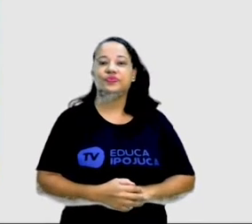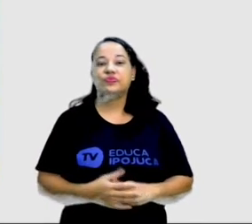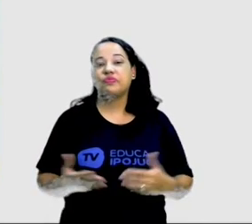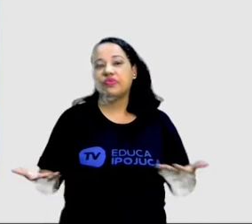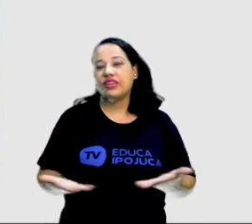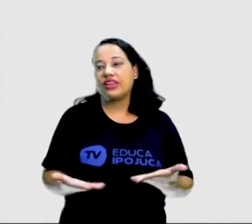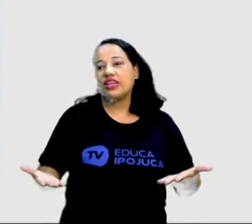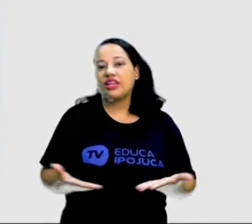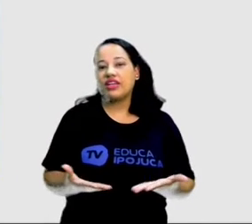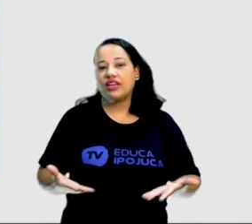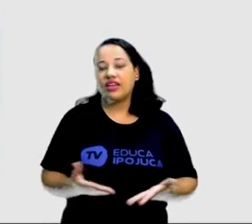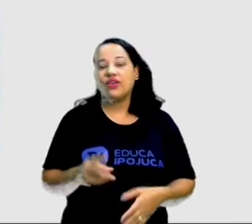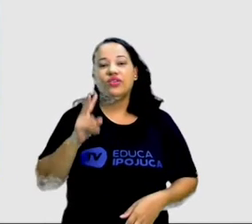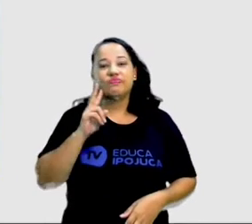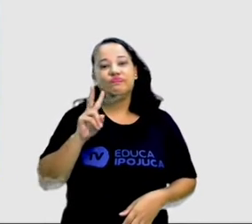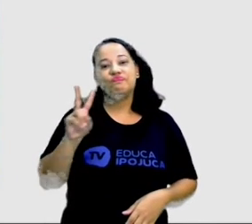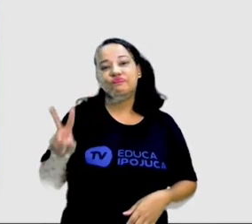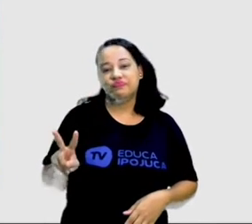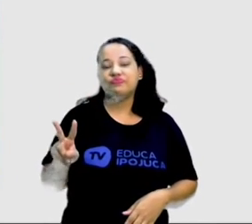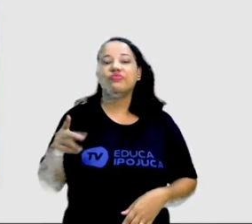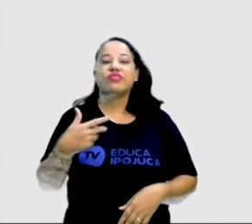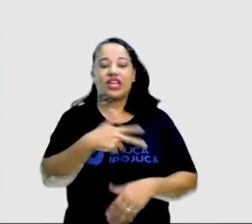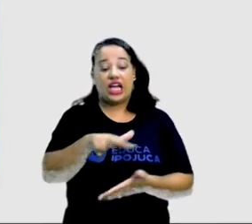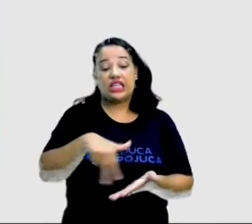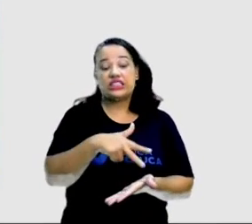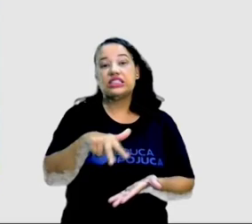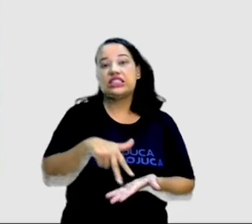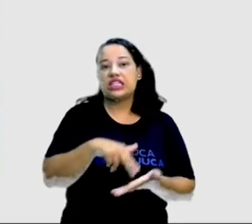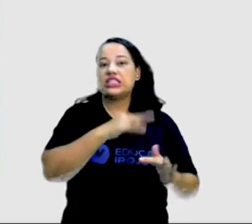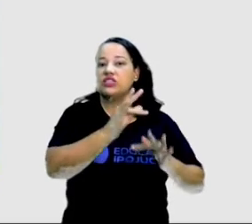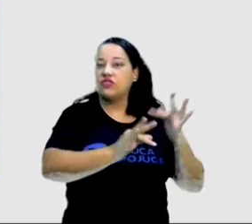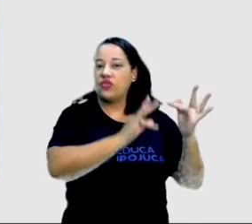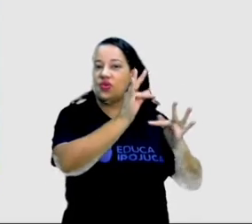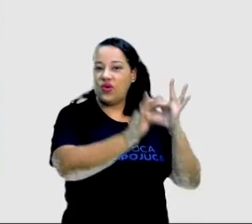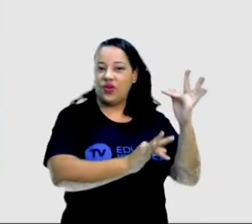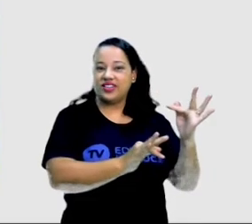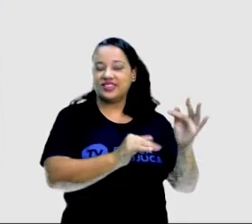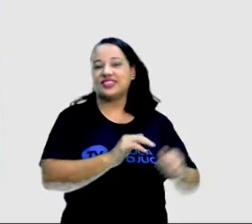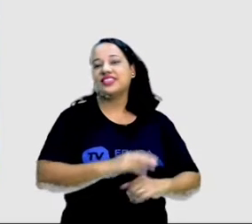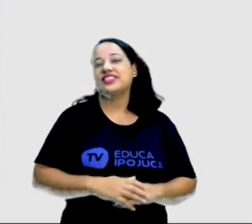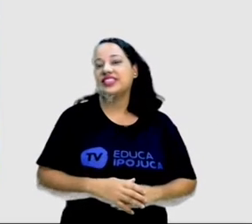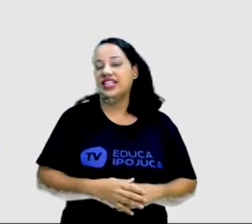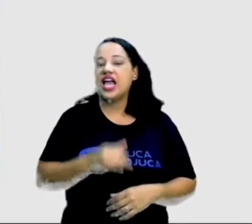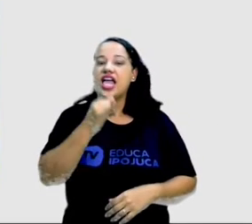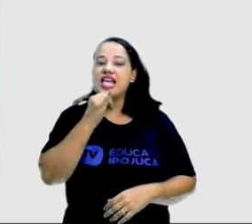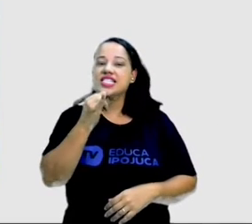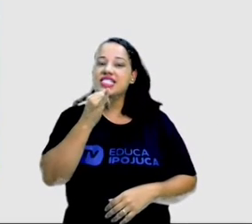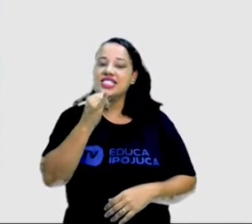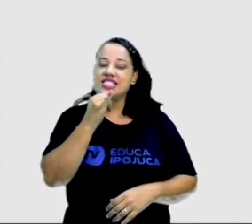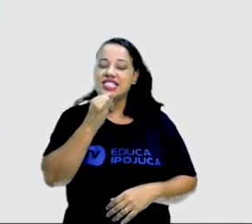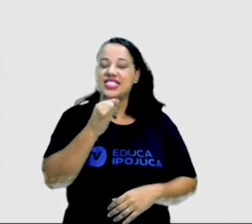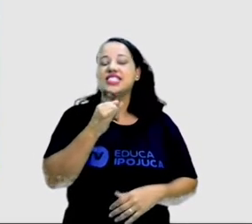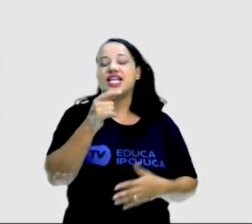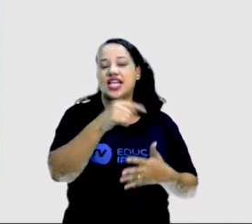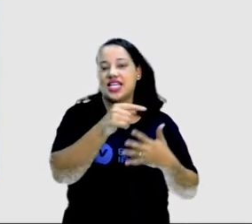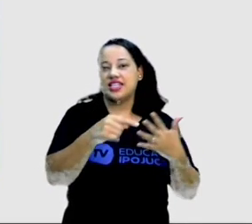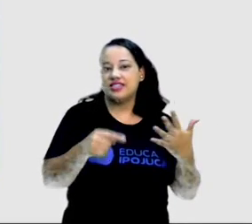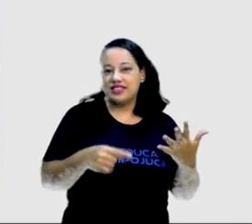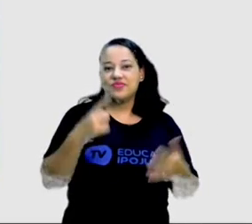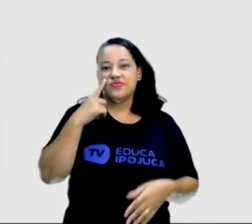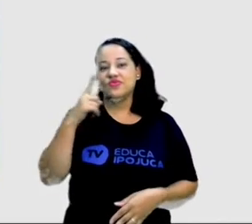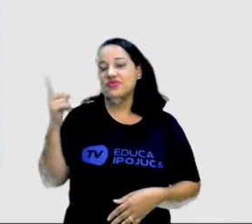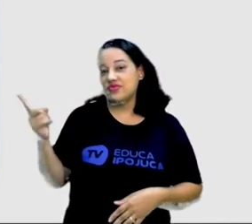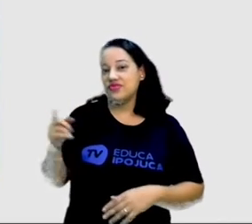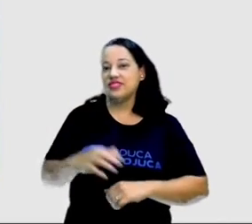Vamos ver agora algumas danças folclóricas. Alguns exemplos de danças folclóricas nós